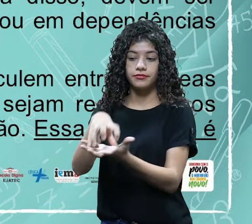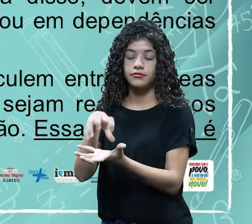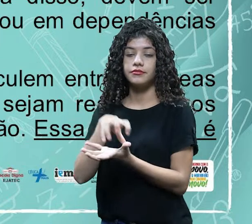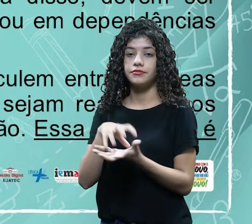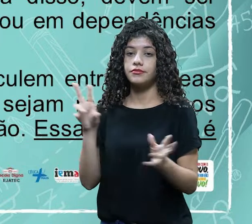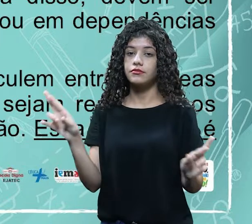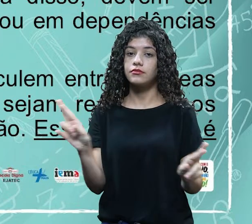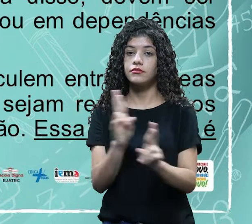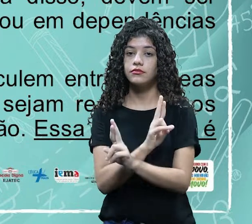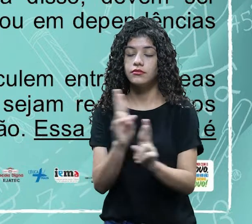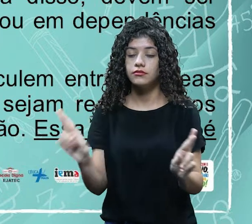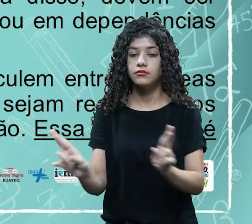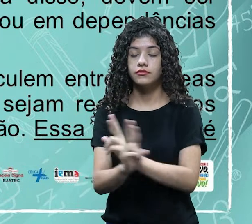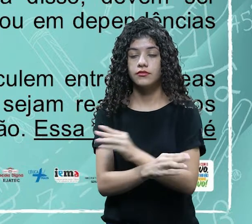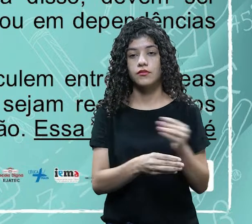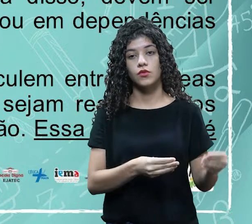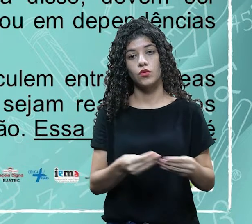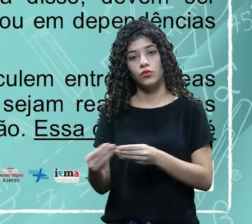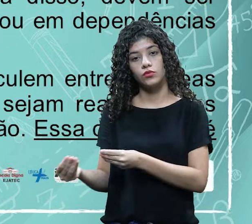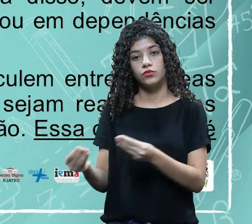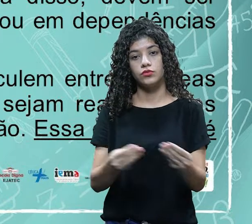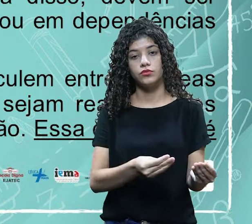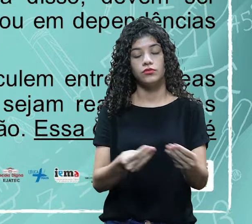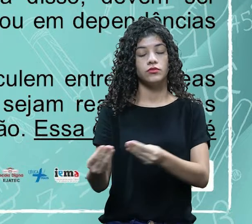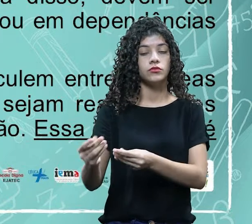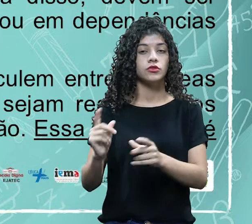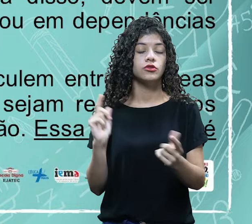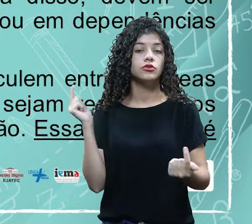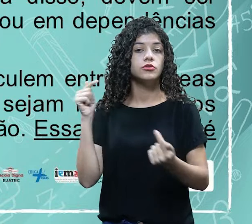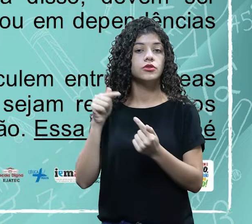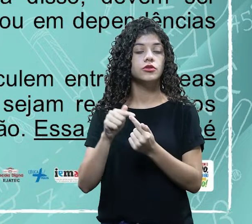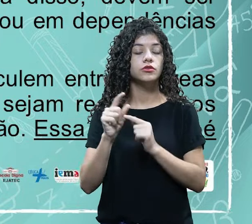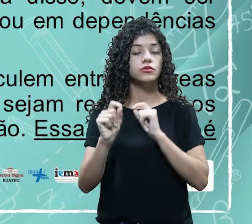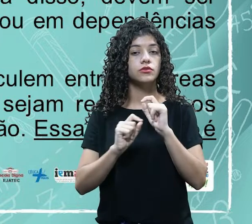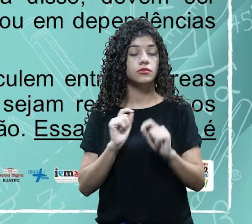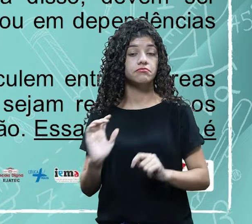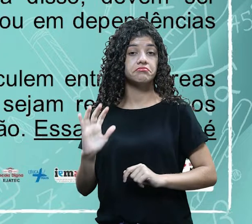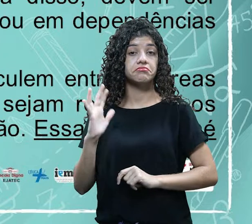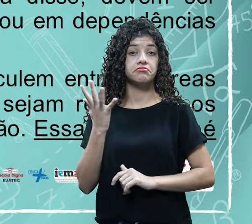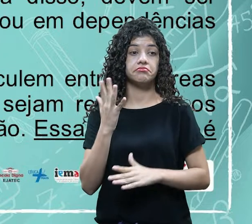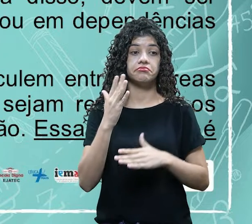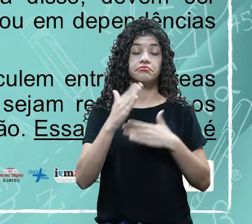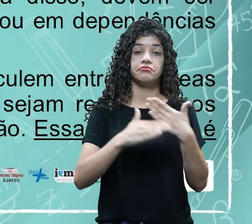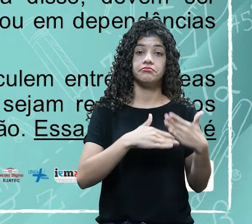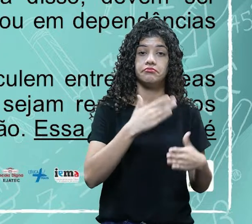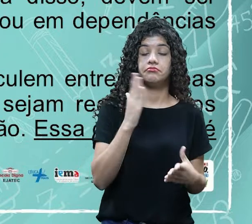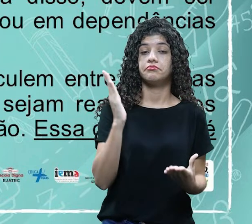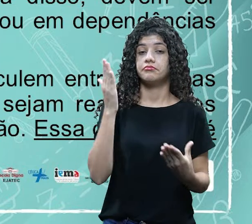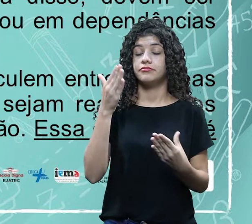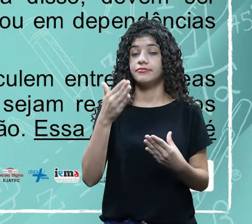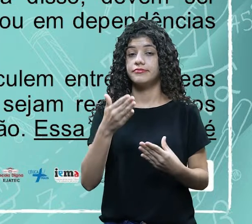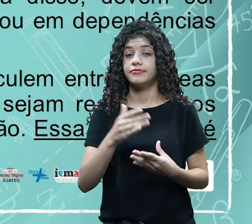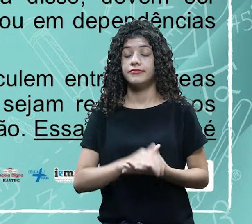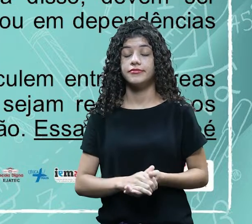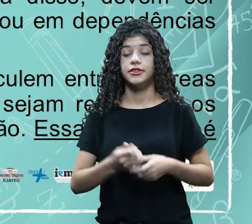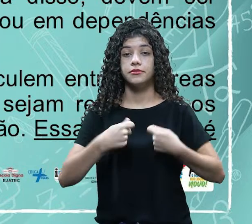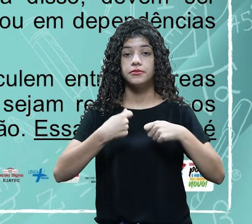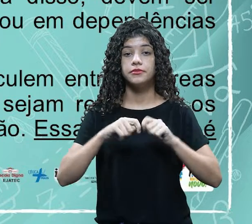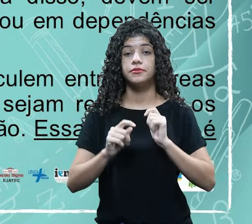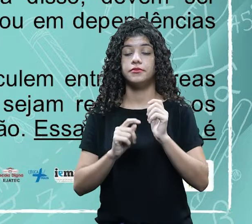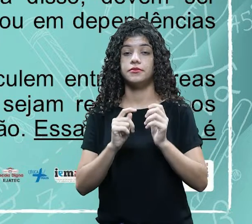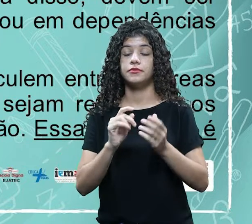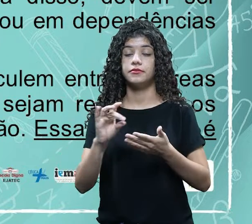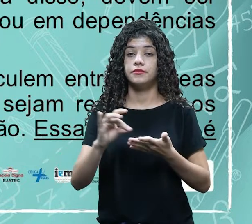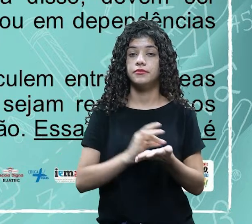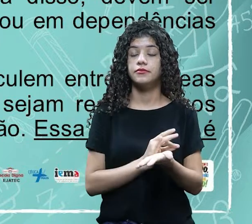assunto tratado, a fim de que sejam realizados, né, os procedimentos necessários para que aqueles